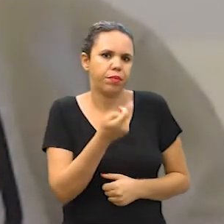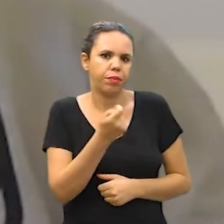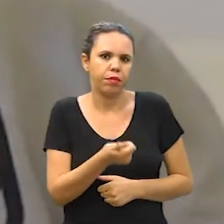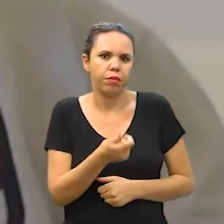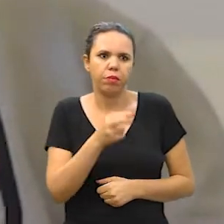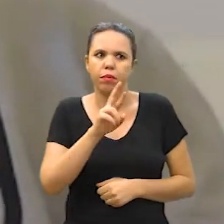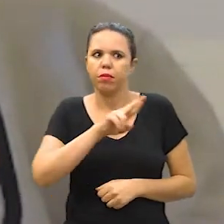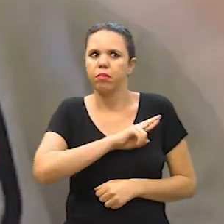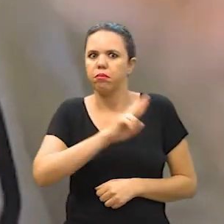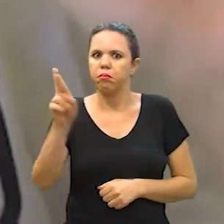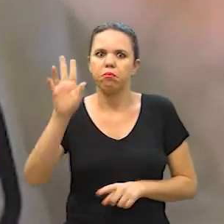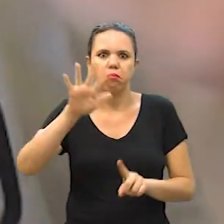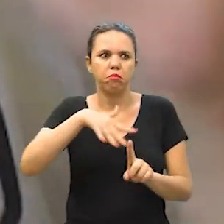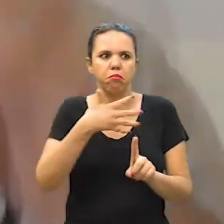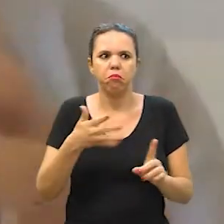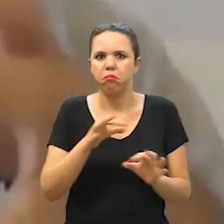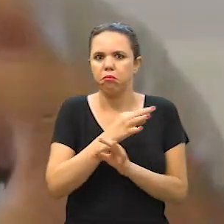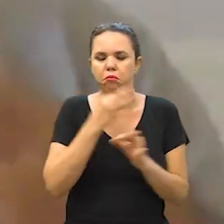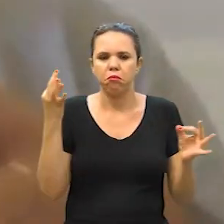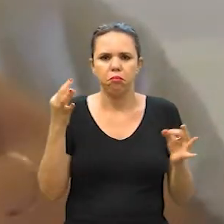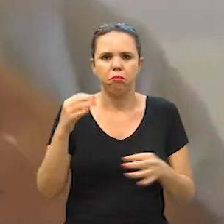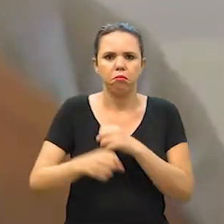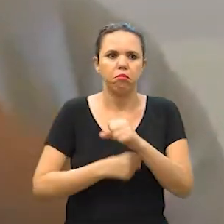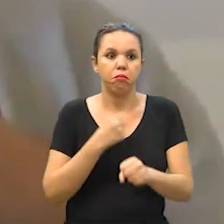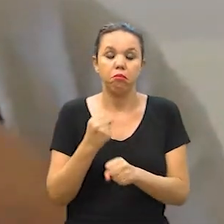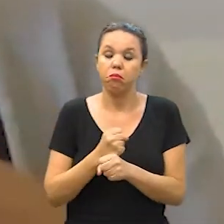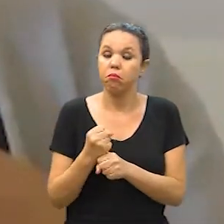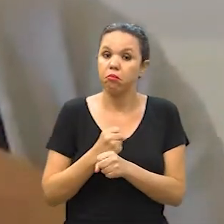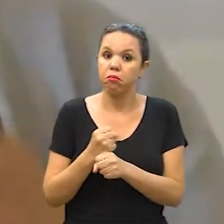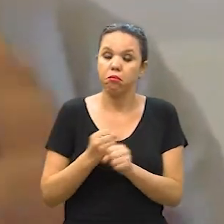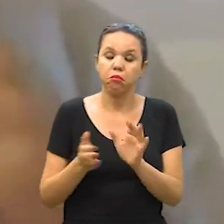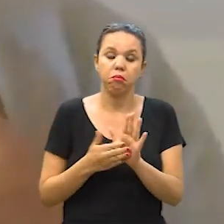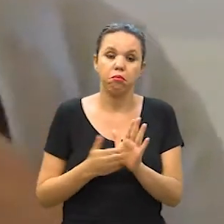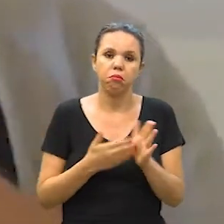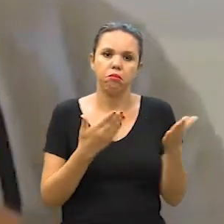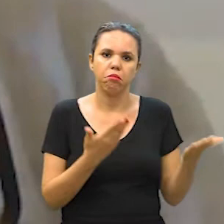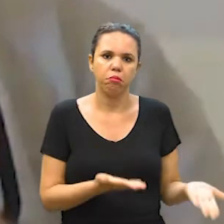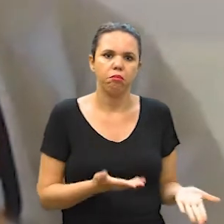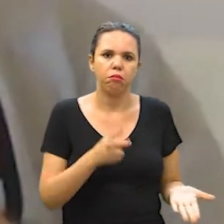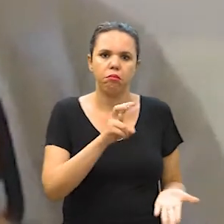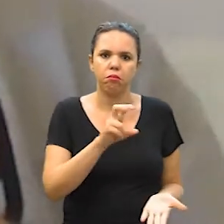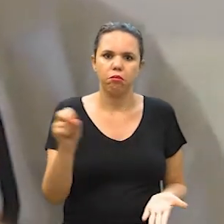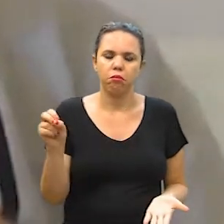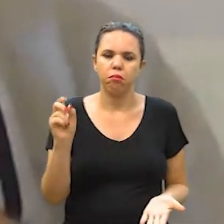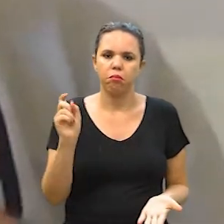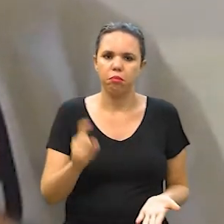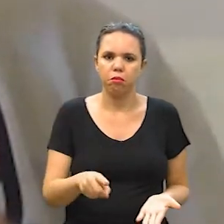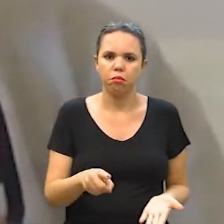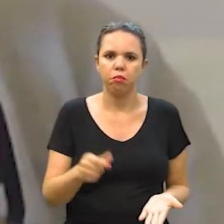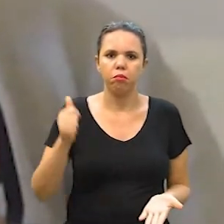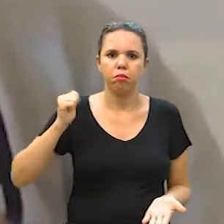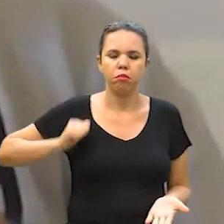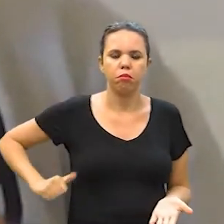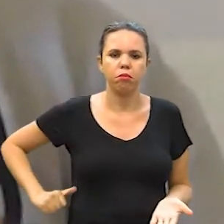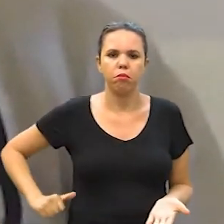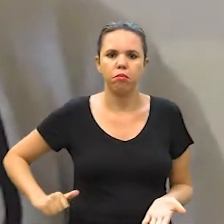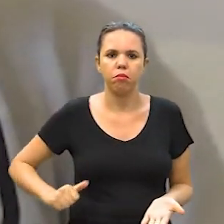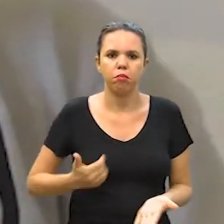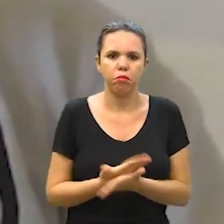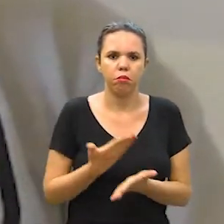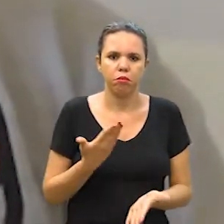uma religião. Então, todos os anos, eles ofertam 500 mil bolsas